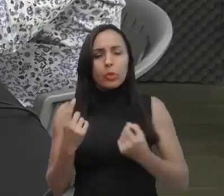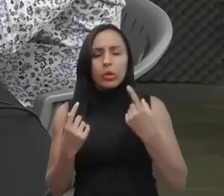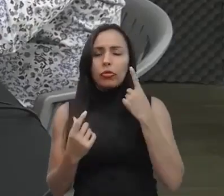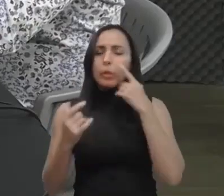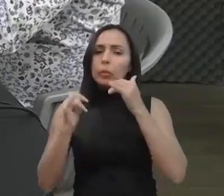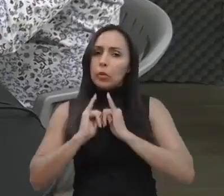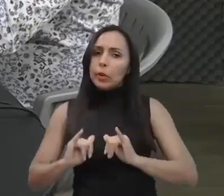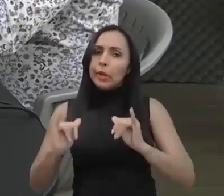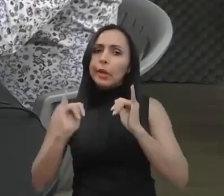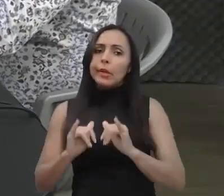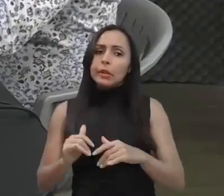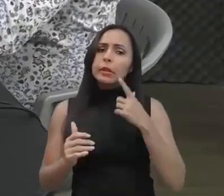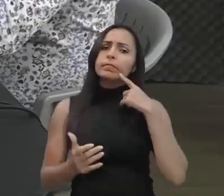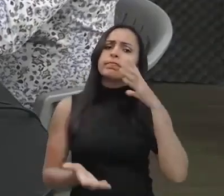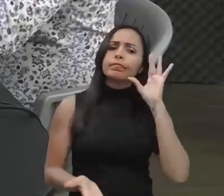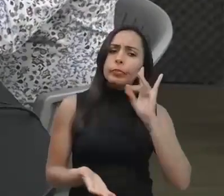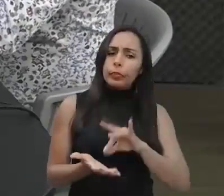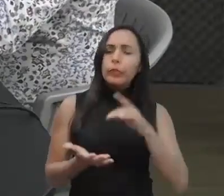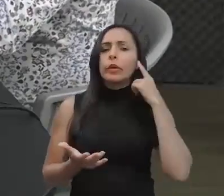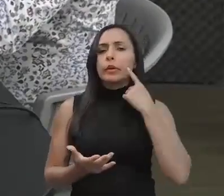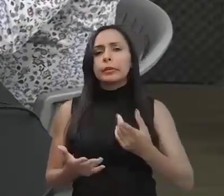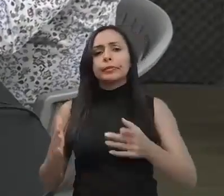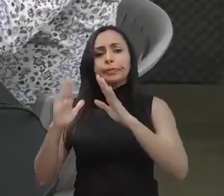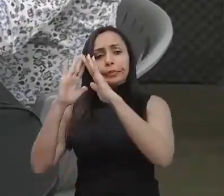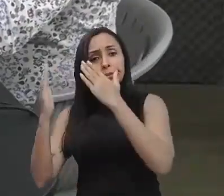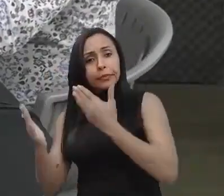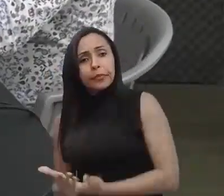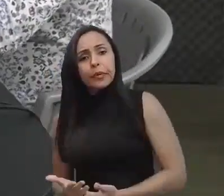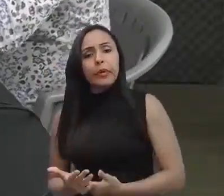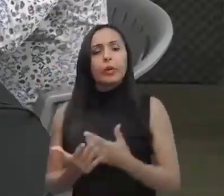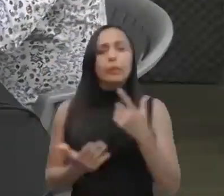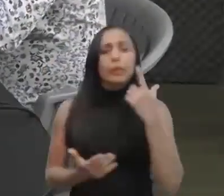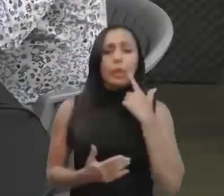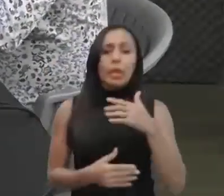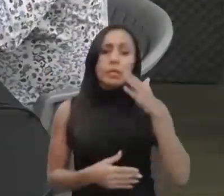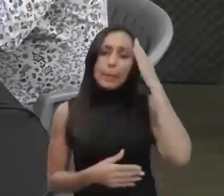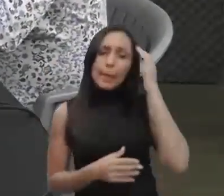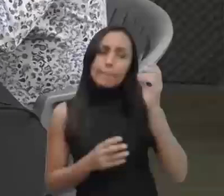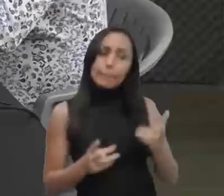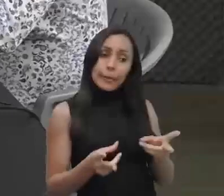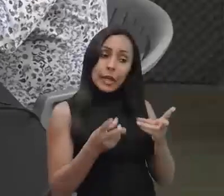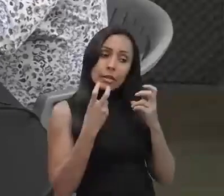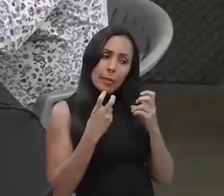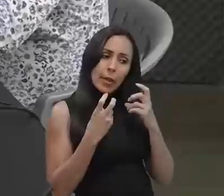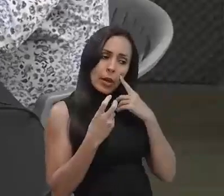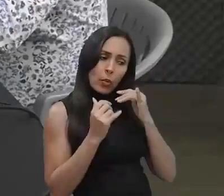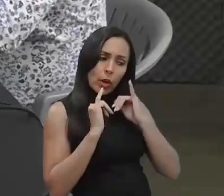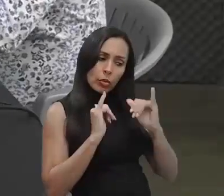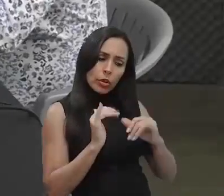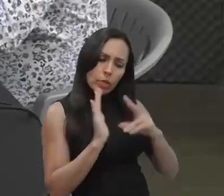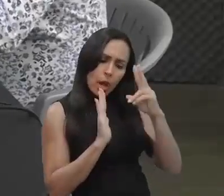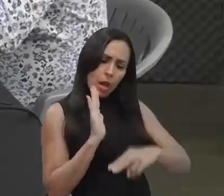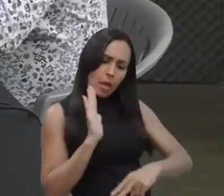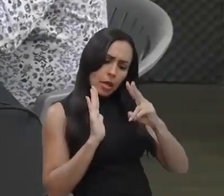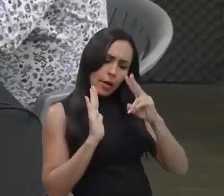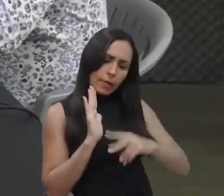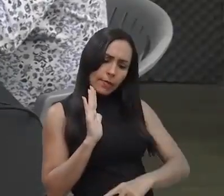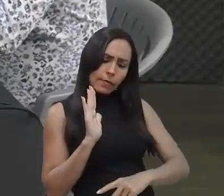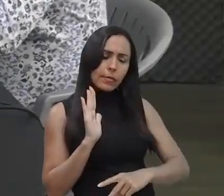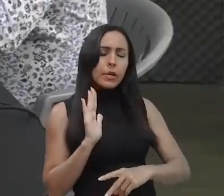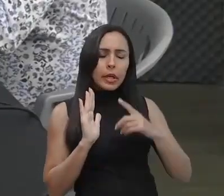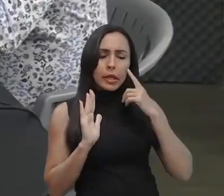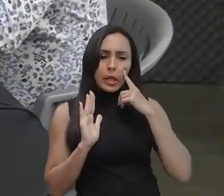escola educando os estudantes a a saber identificar quando a notícia é quando ela tem alguma